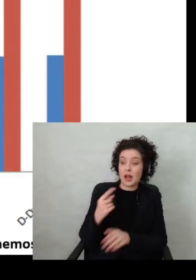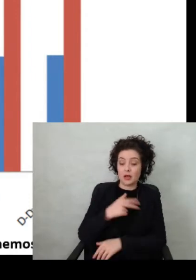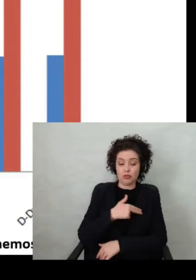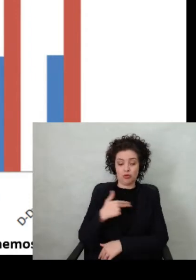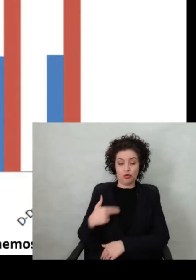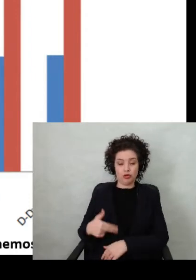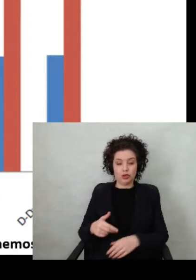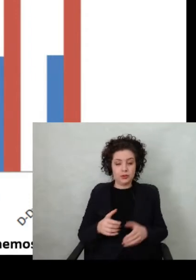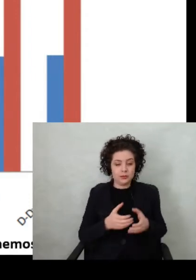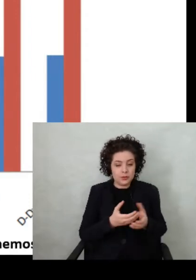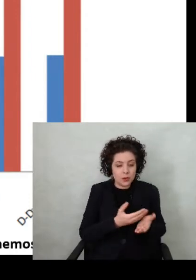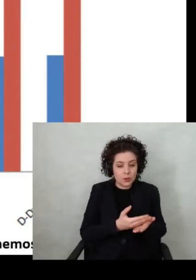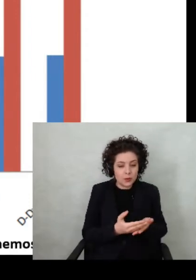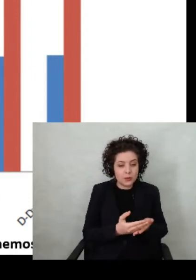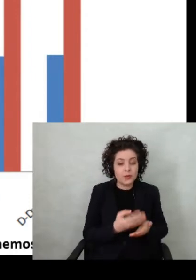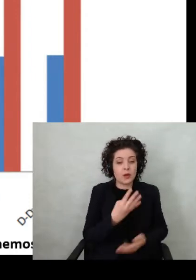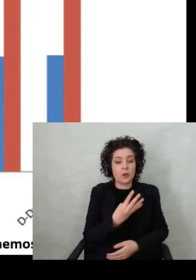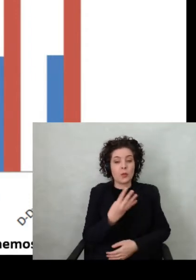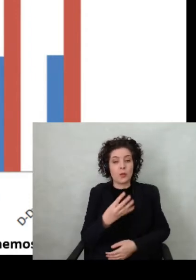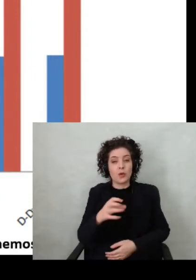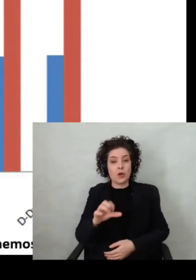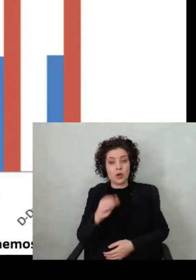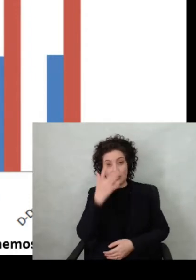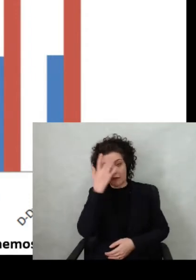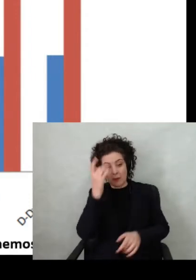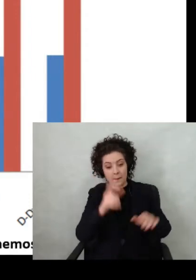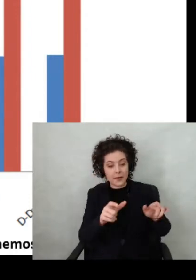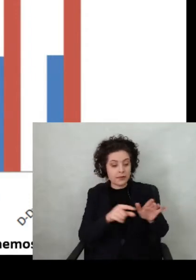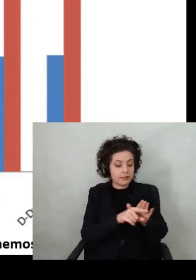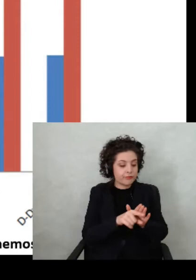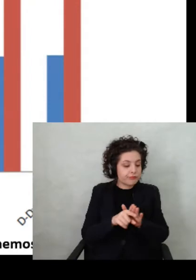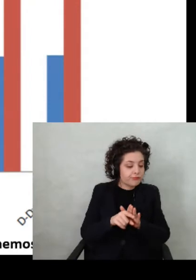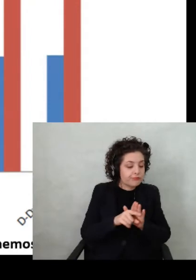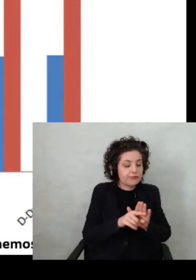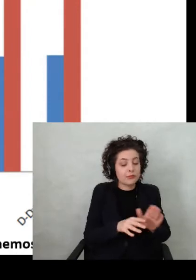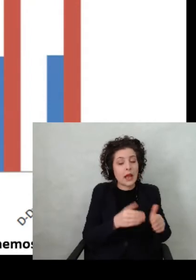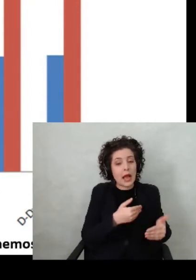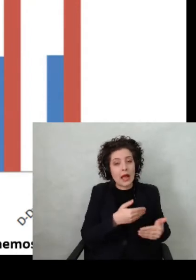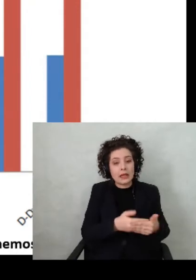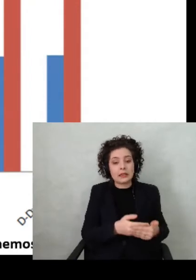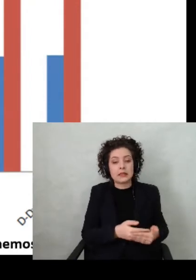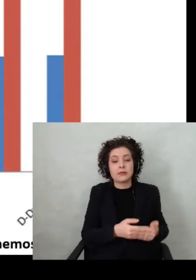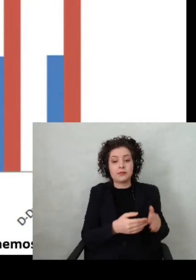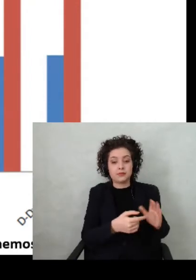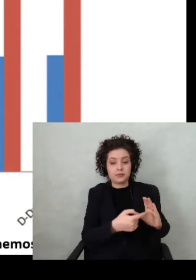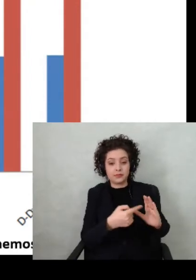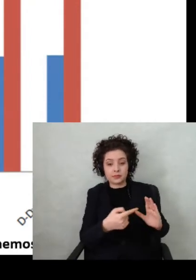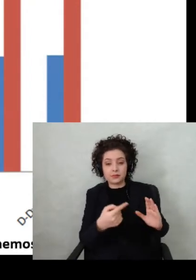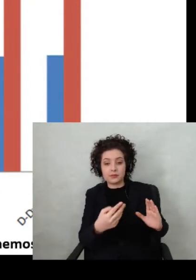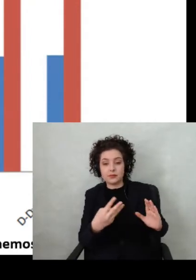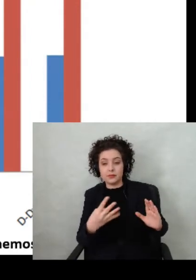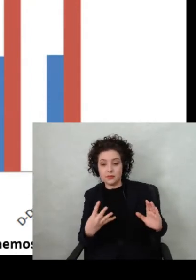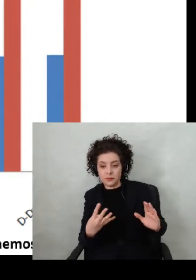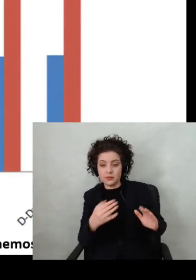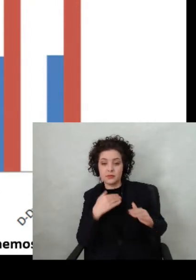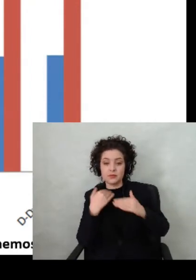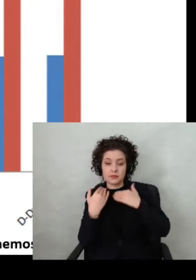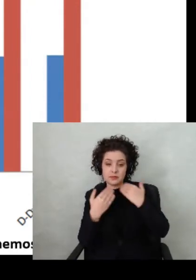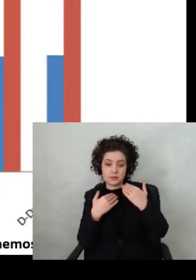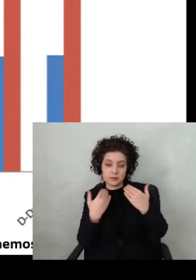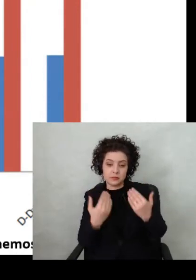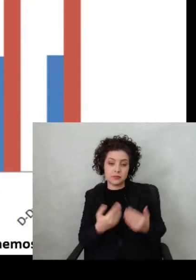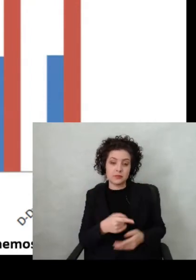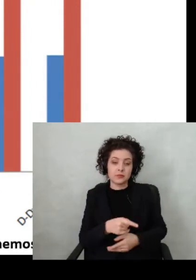em 449 pacientes, destes 134 foram a óbito, e eles tiveram uma parte